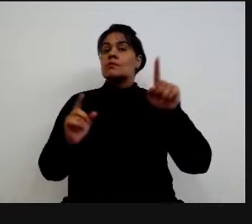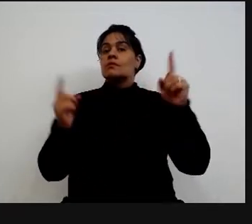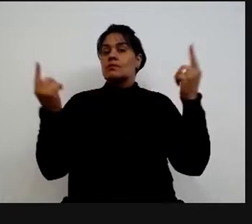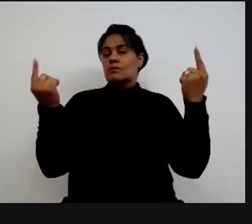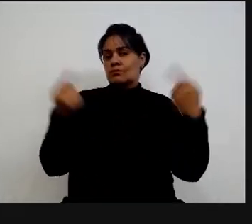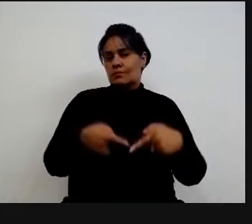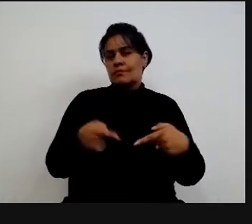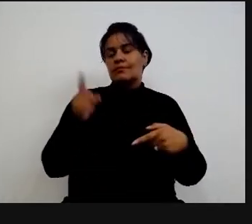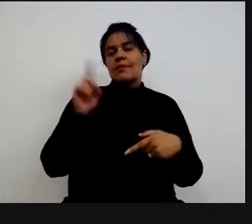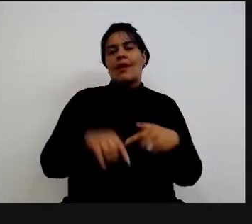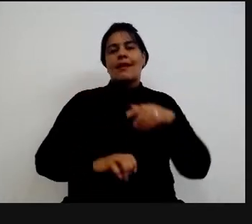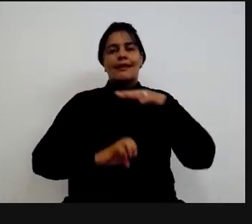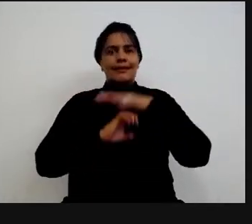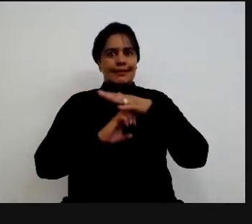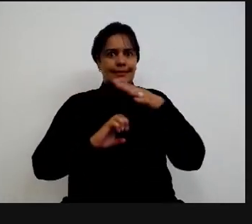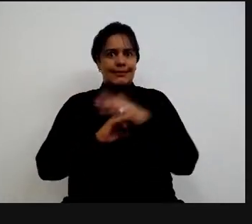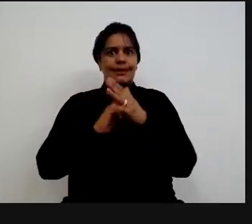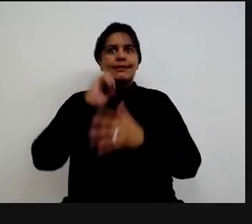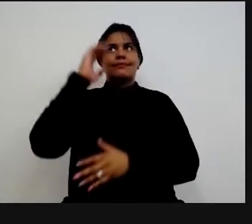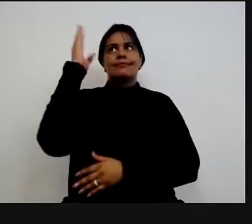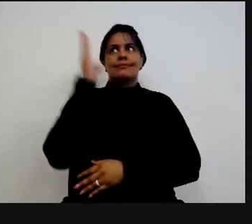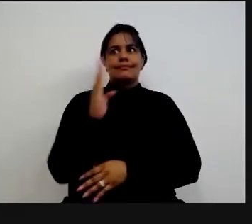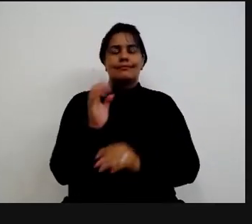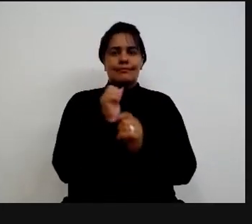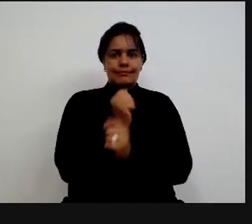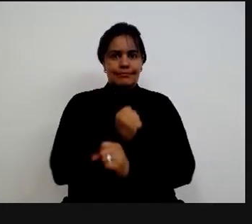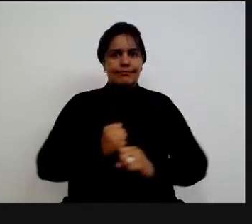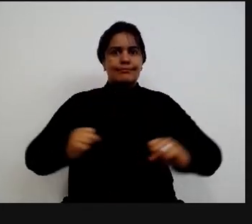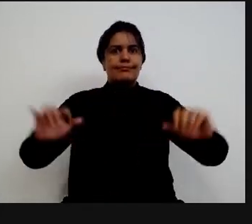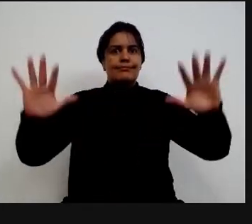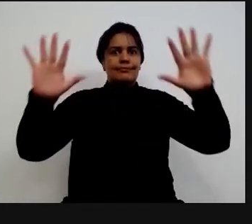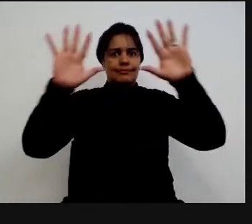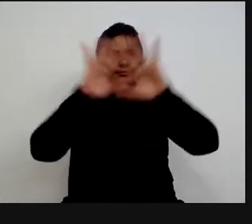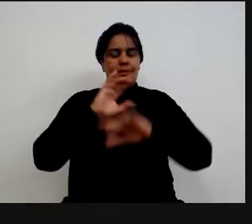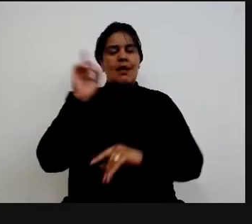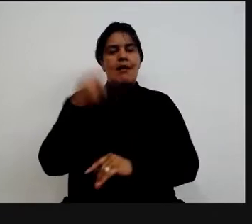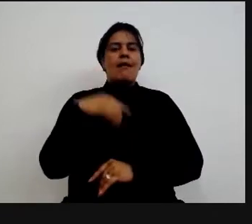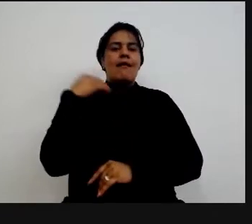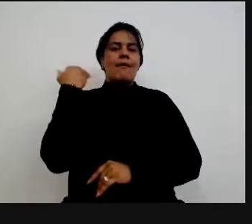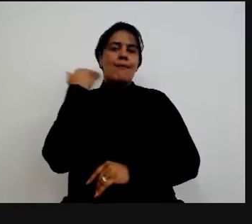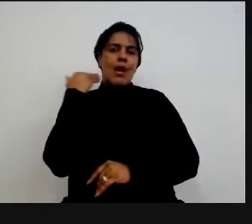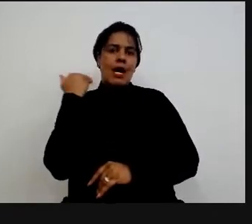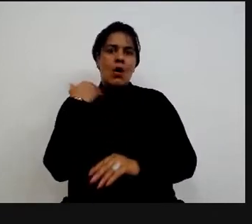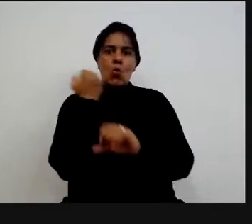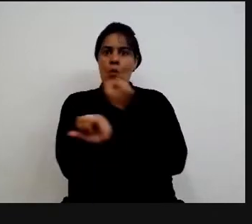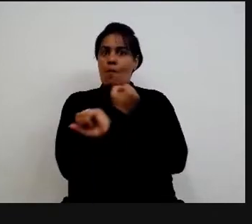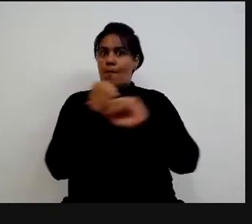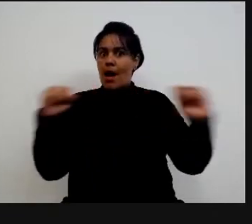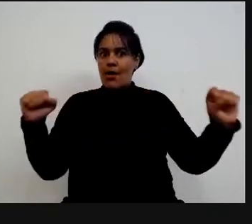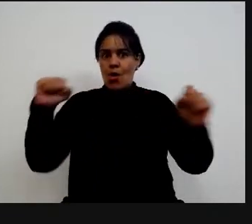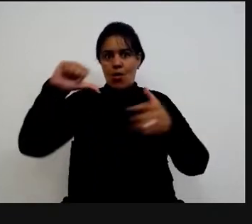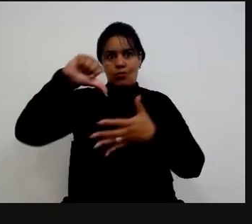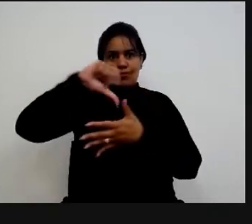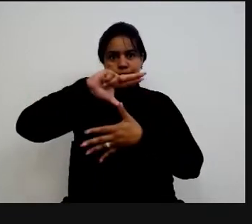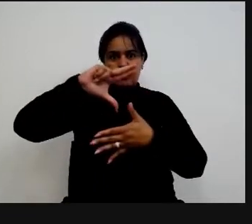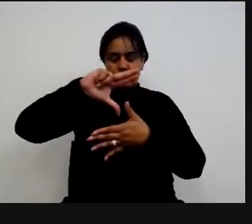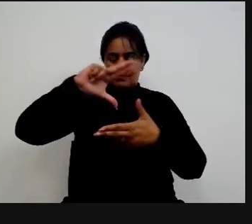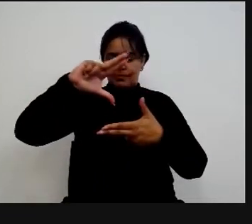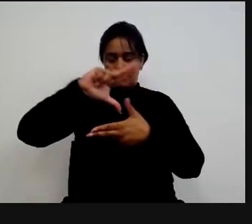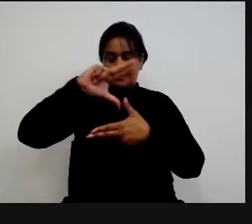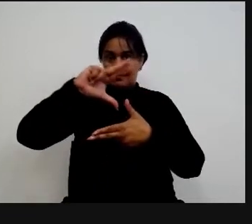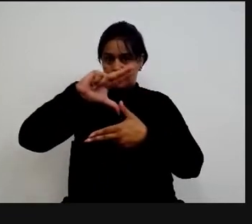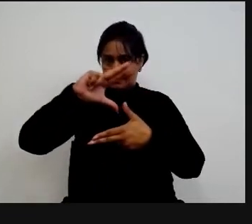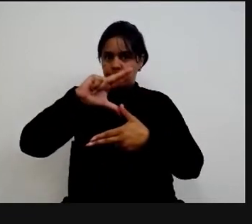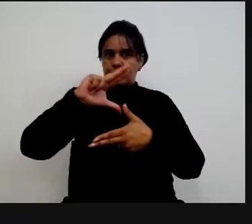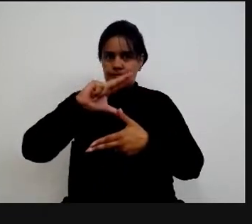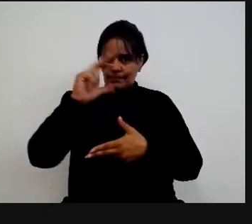empresa continental como o Brasil é, né? Nós somos o maior banco público da América Latina, nós temos esse desafio de que